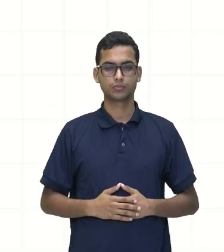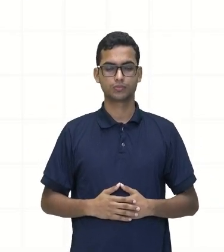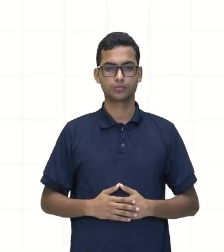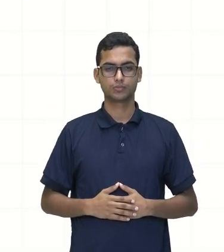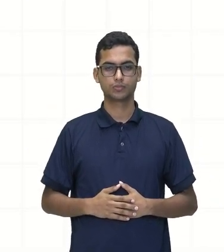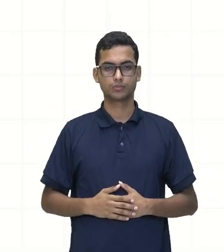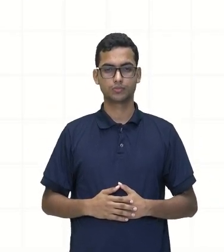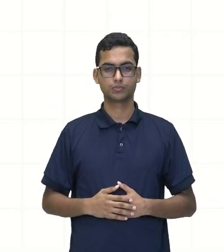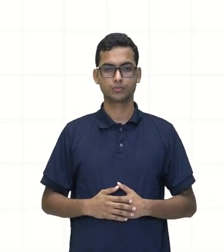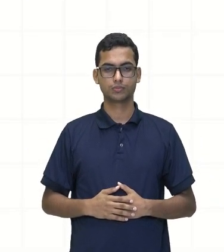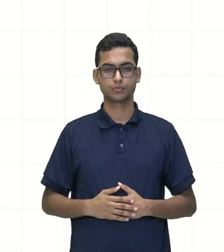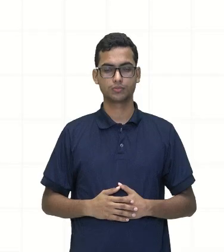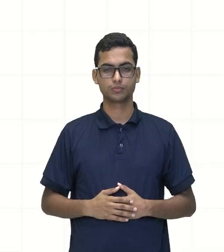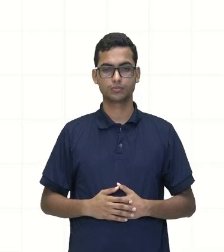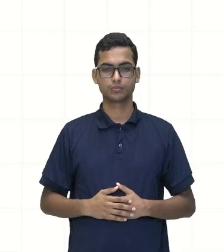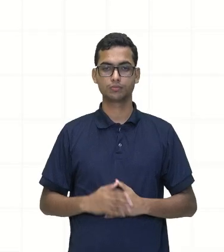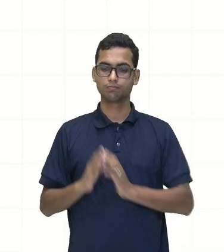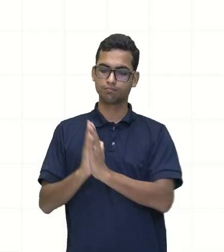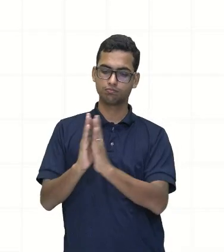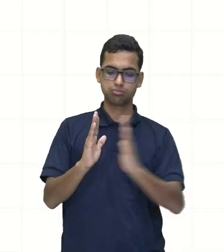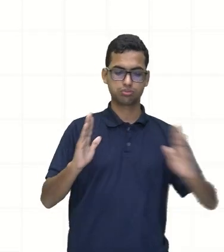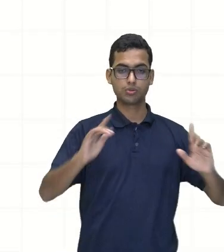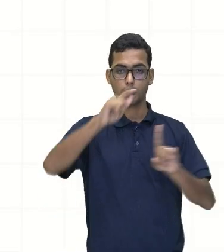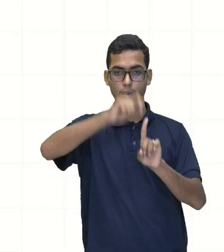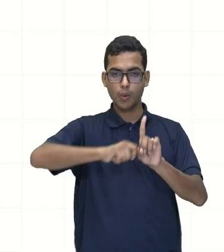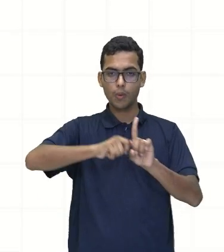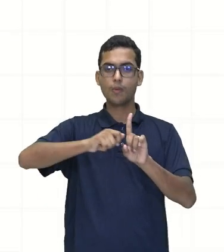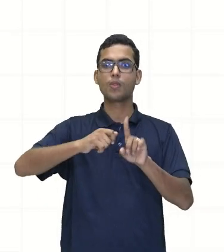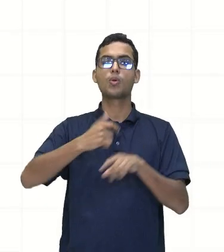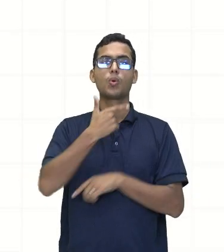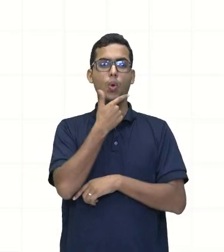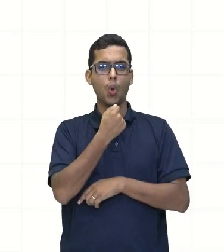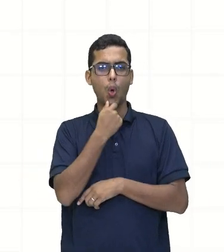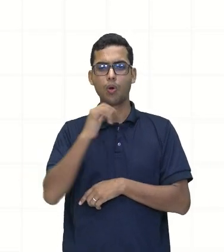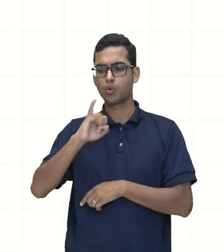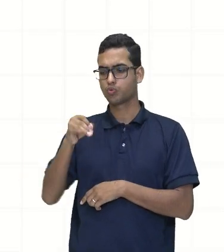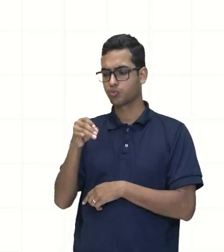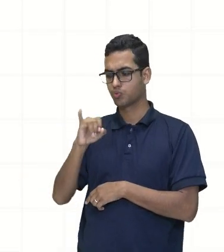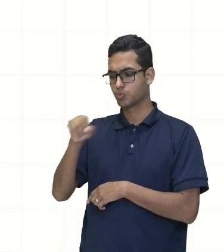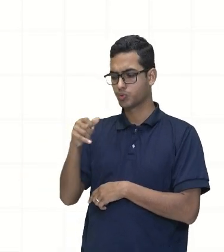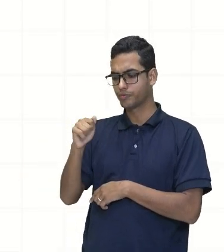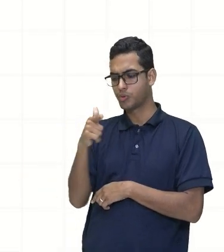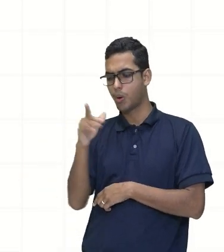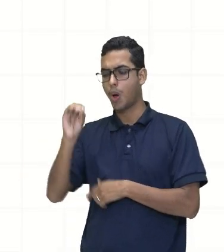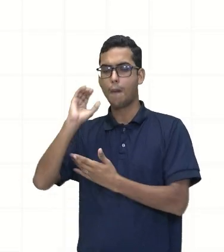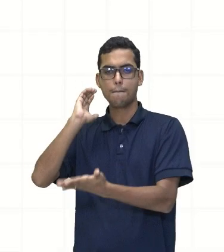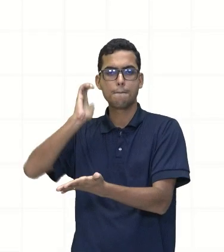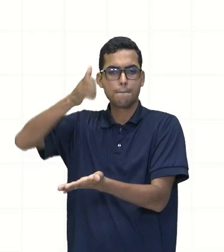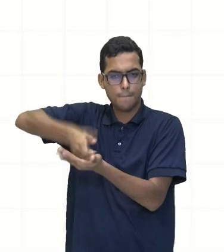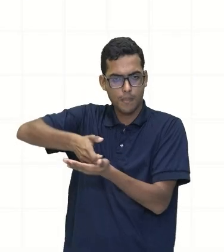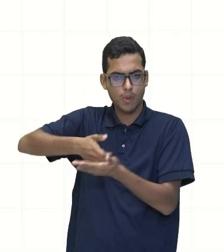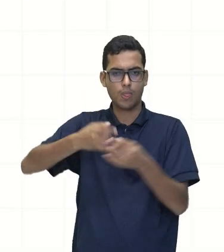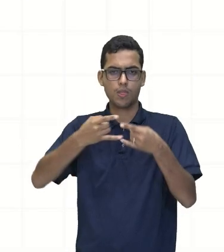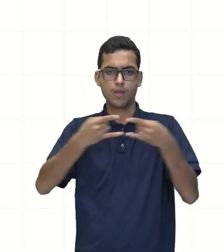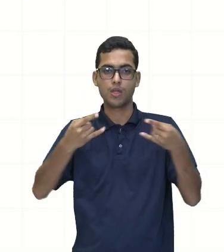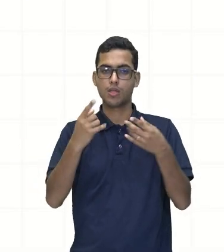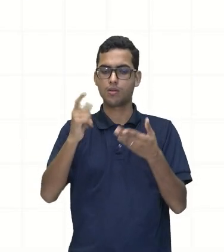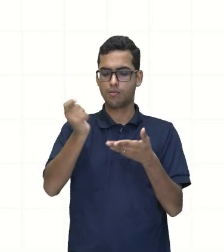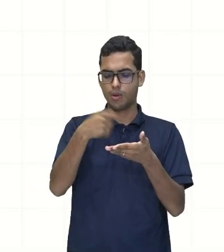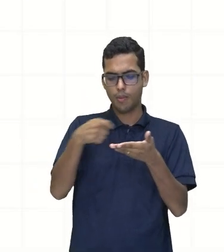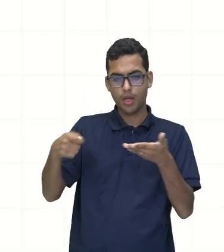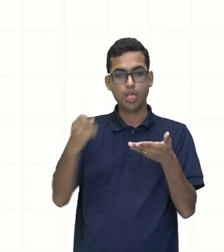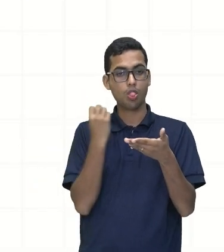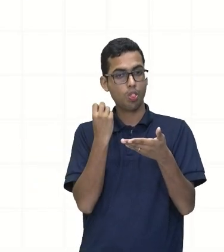positivos. Durante o mês, ele pagou contas com 2 cheques, ou seja, ele pagou. Se